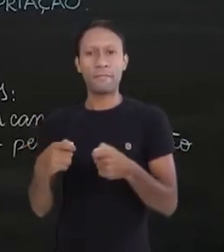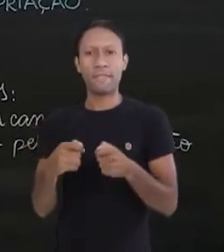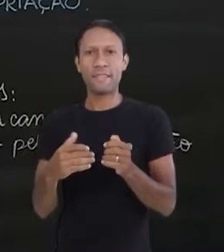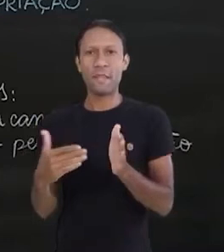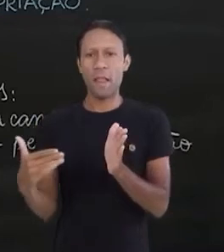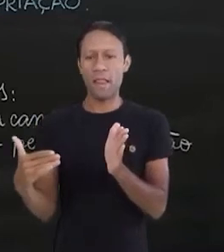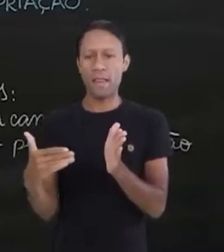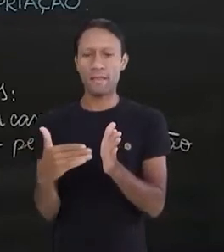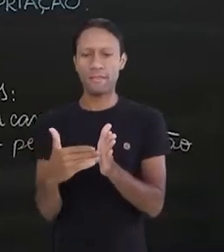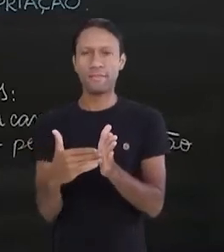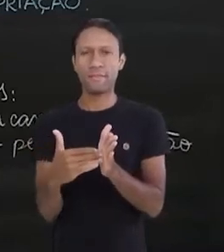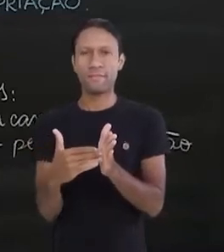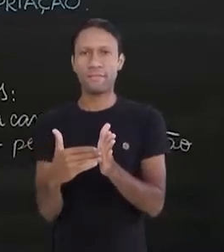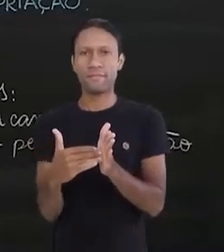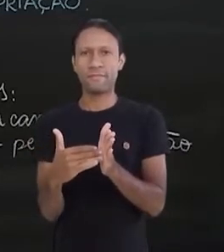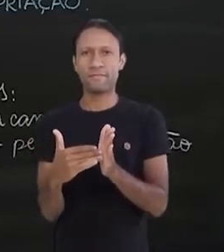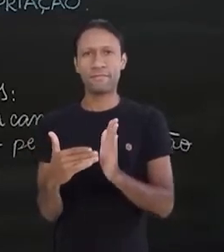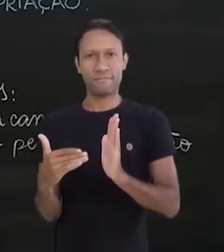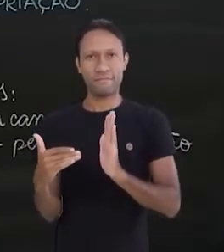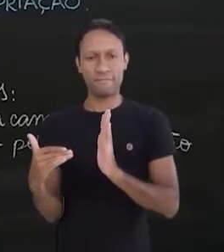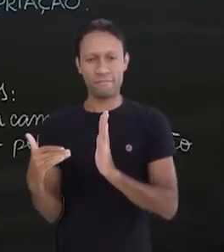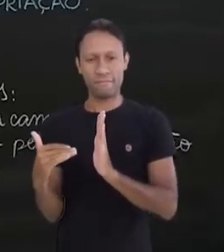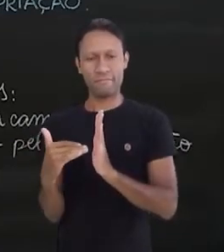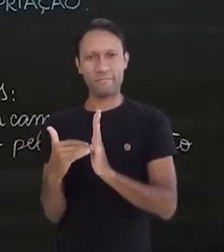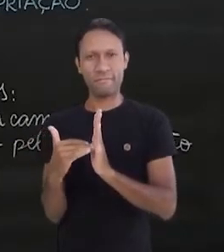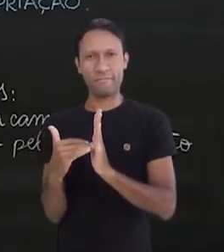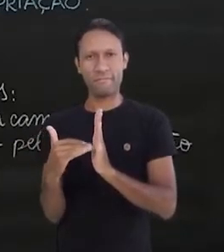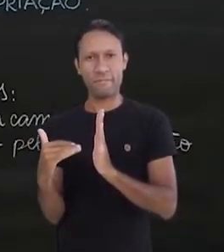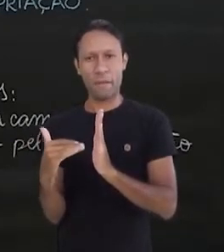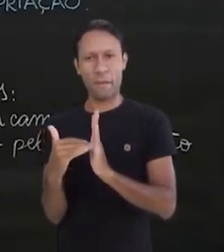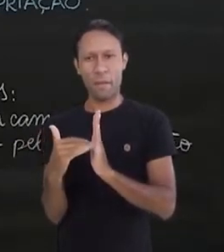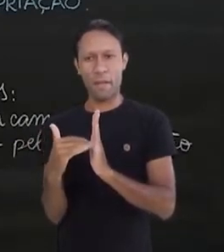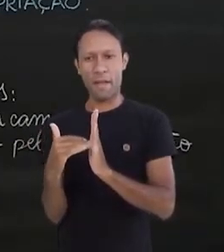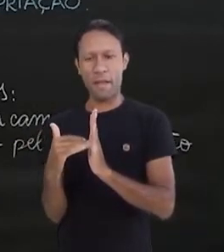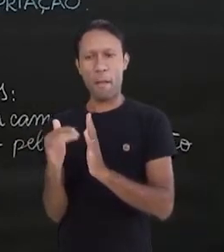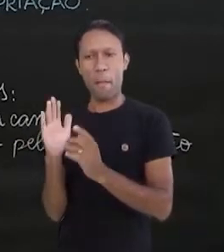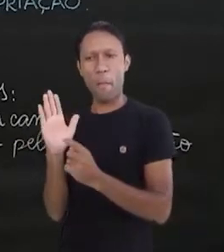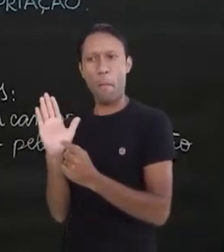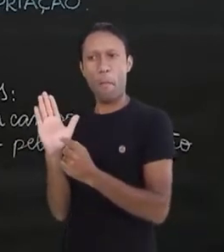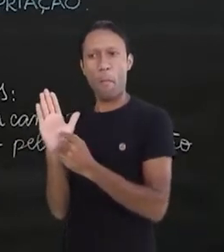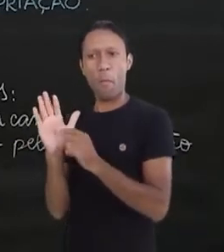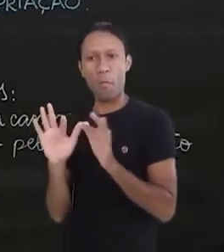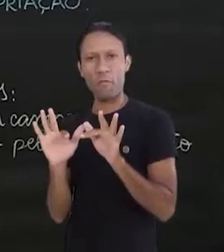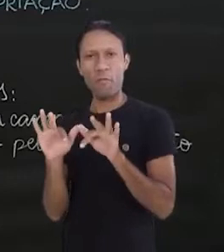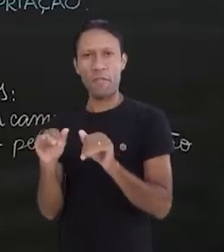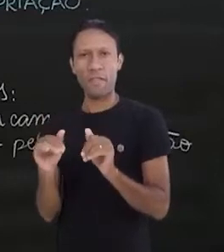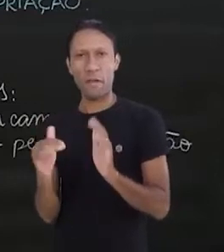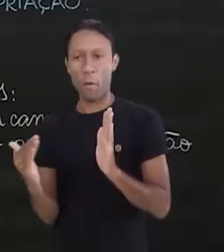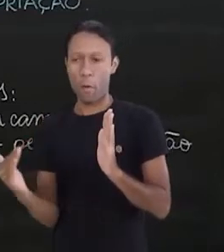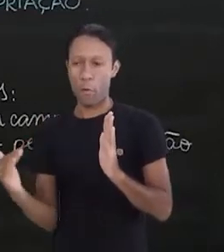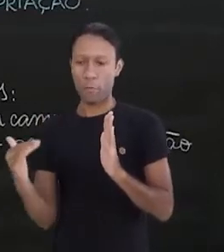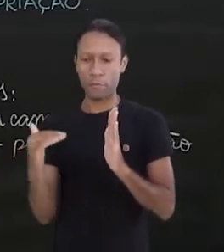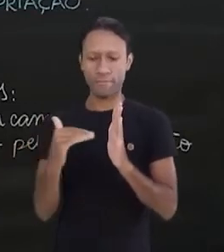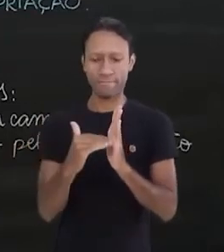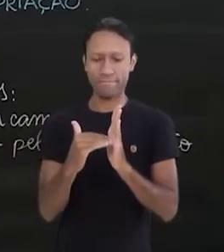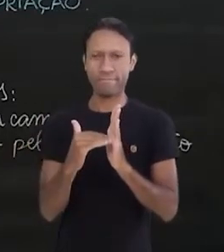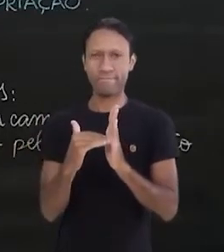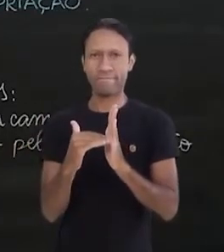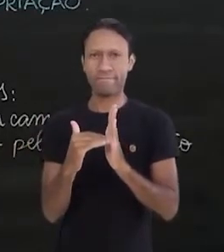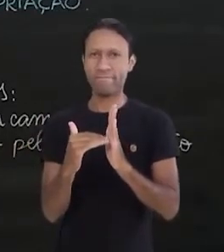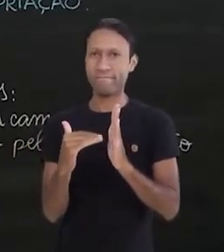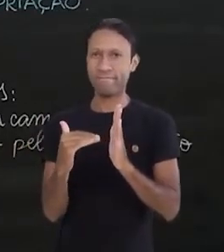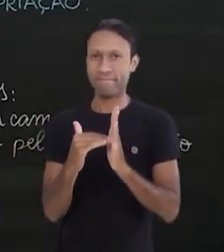essa delimitação é exatamente o ponto final, o perímetro daquilo que